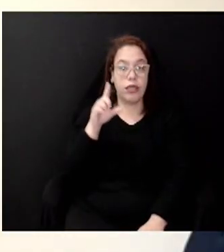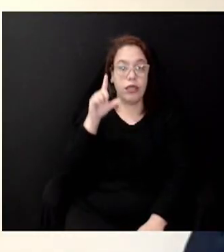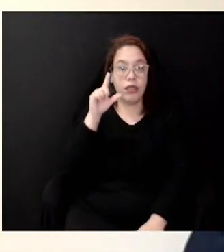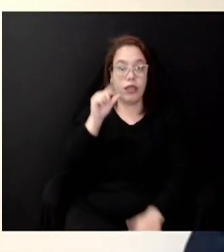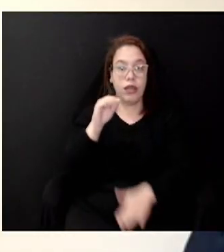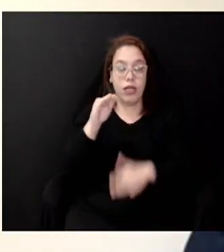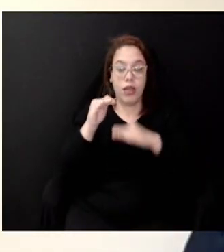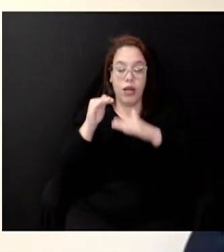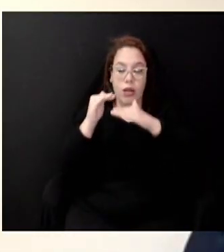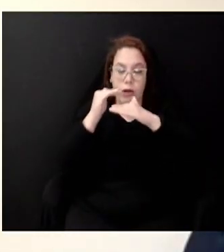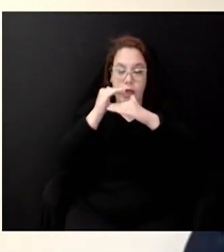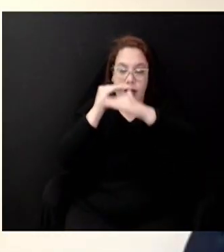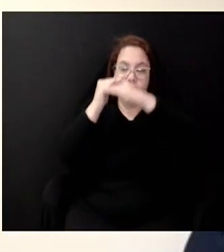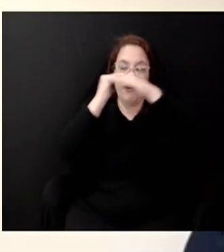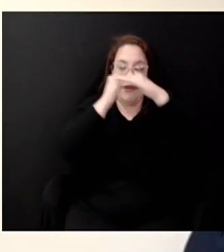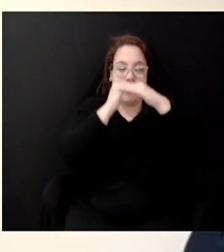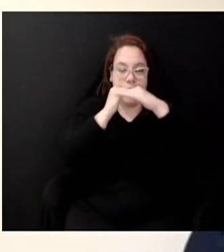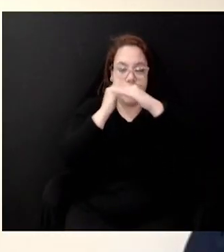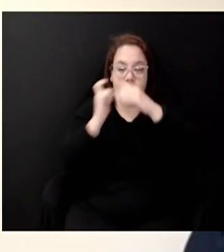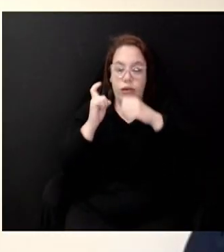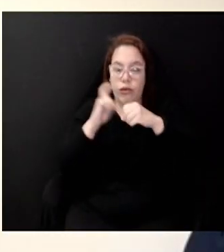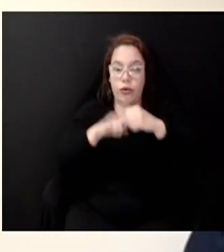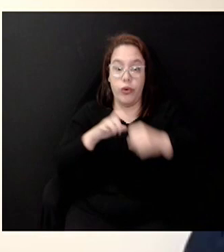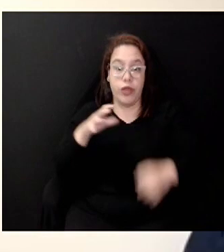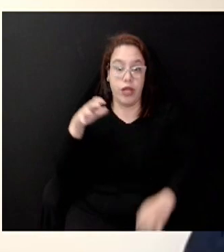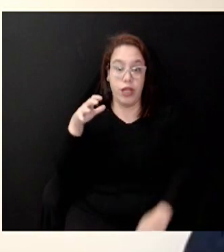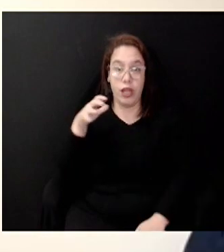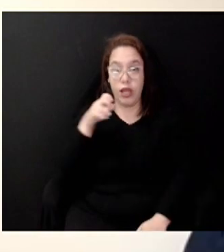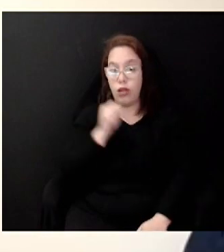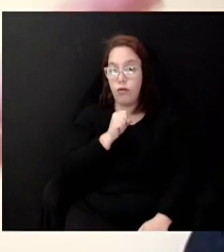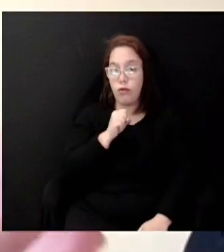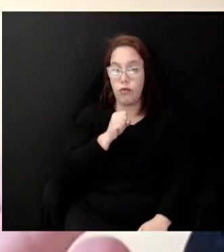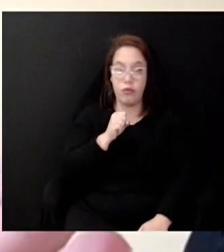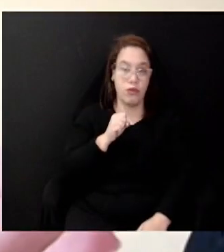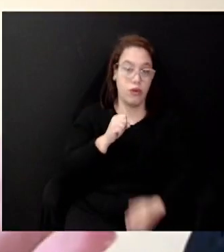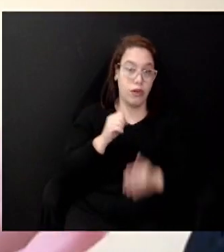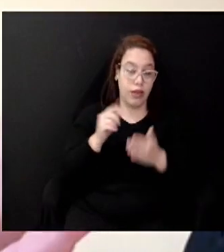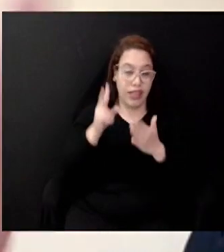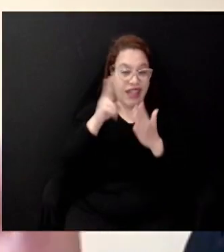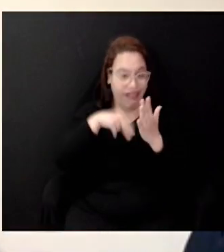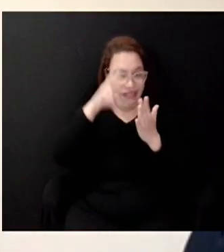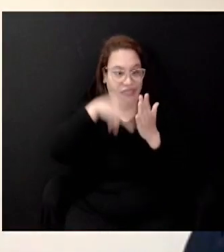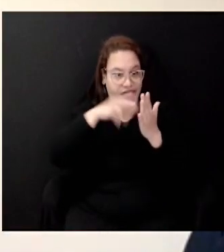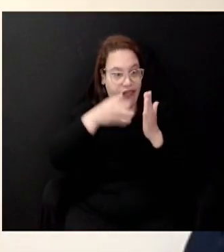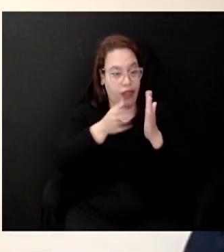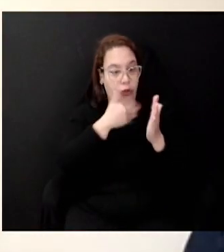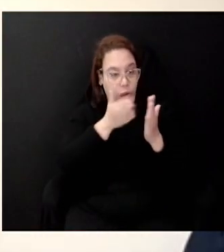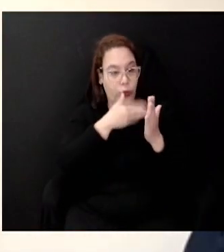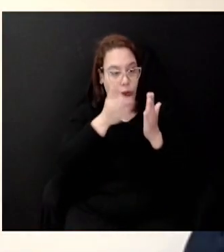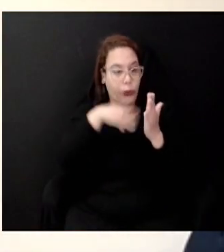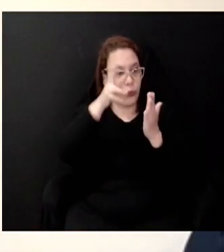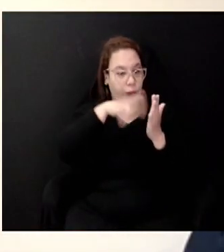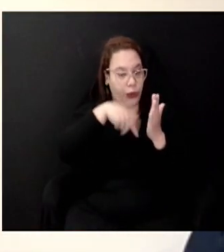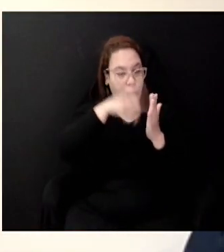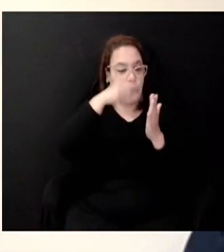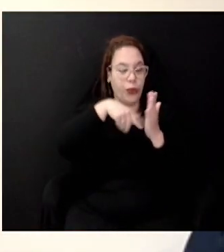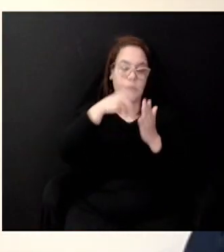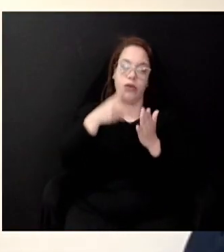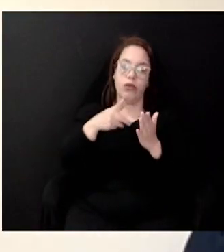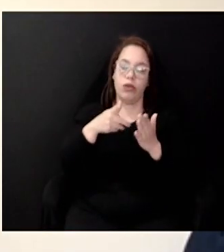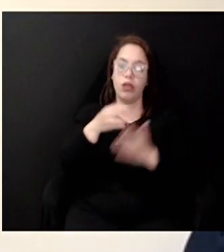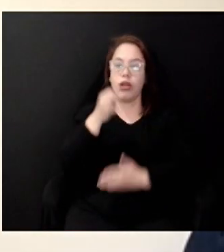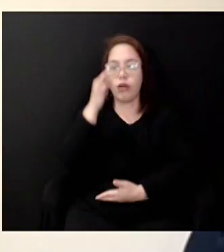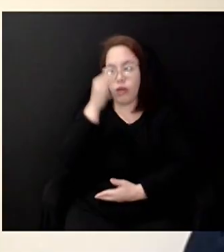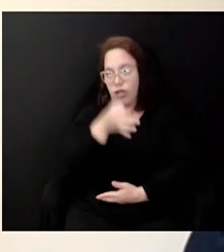equilibrada. Ela não volta com as métricas excessivas que ela estava anteriormente. Então tem sido funcional,